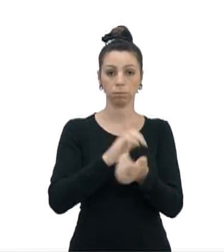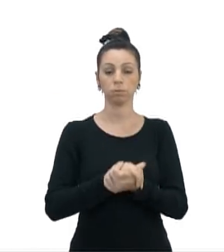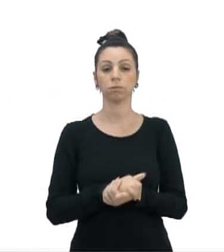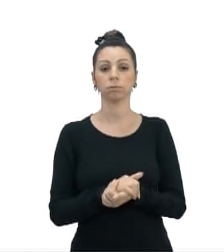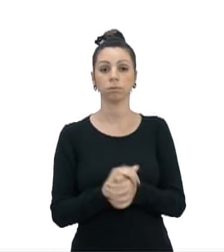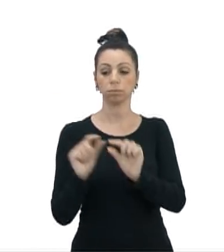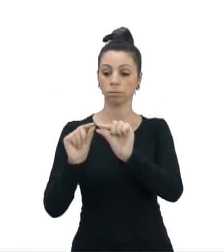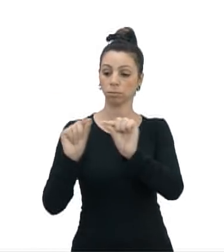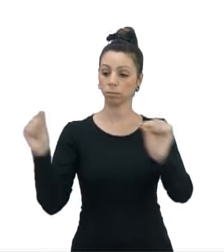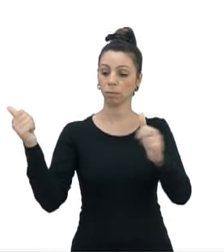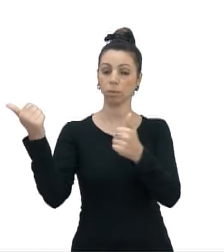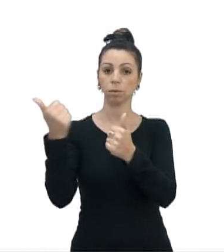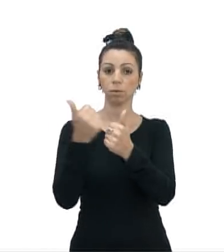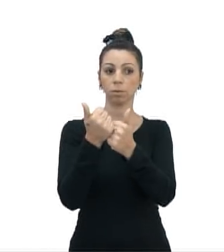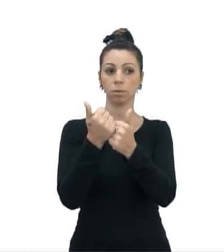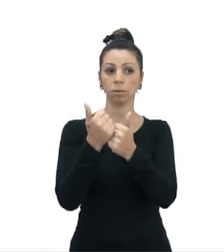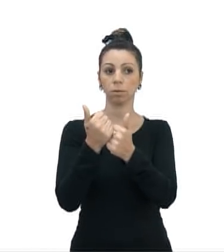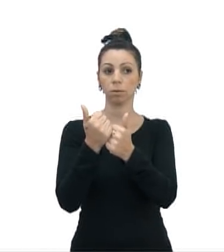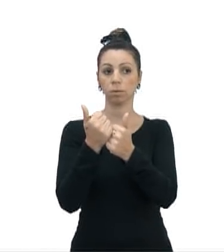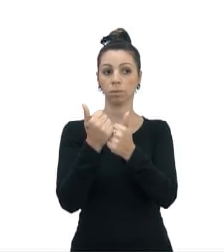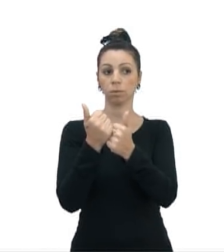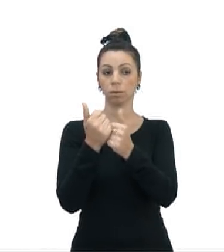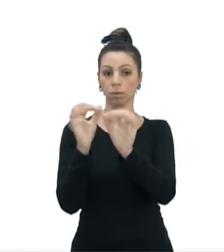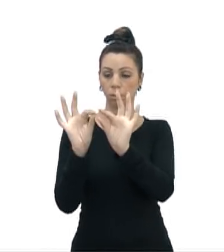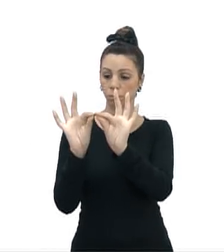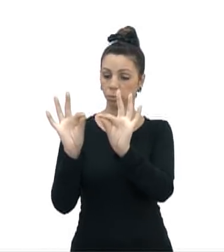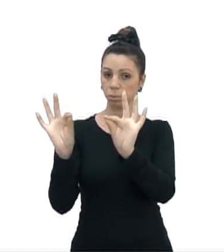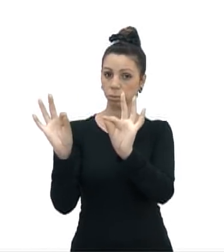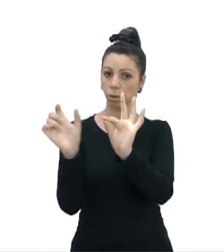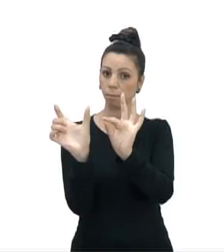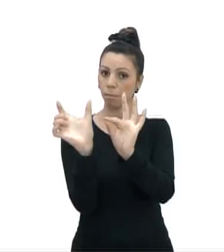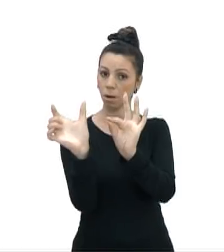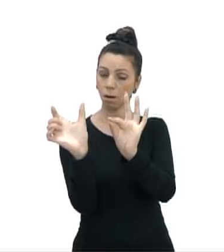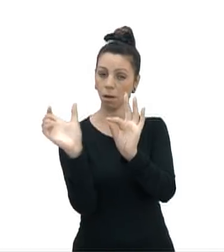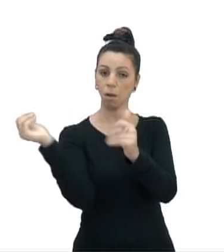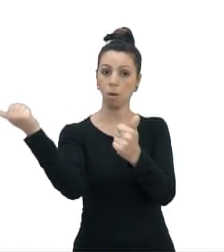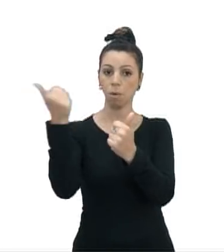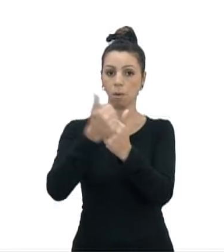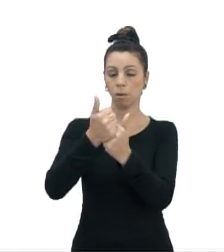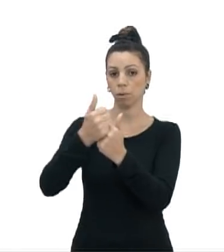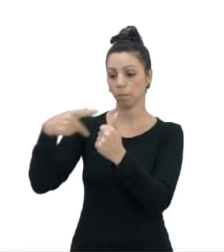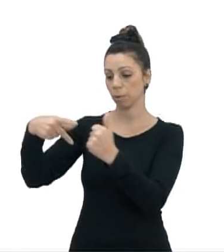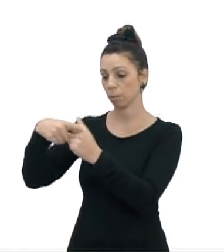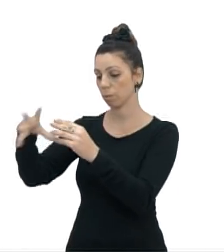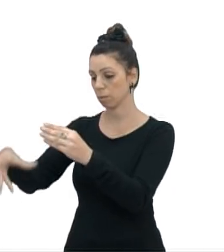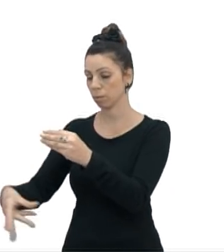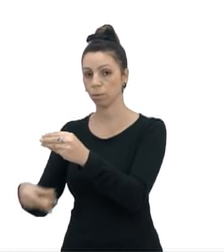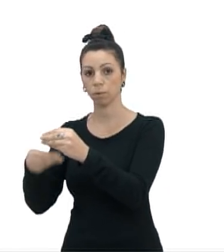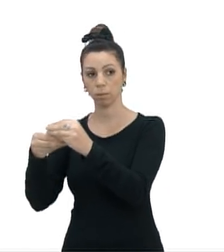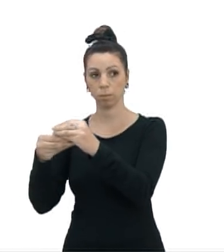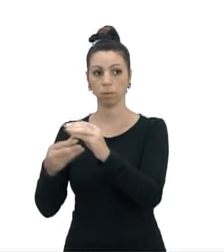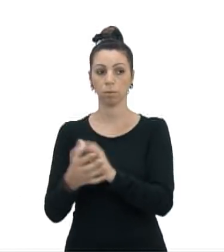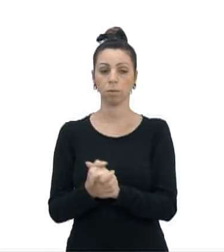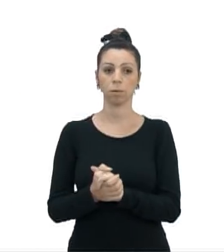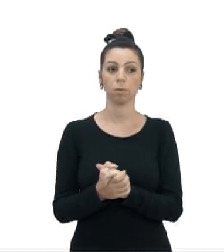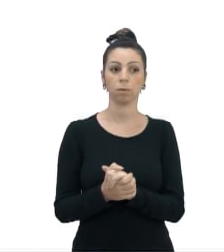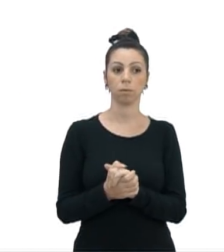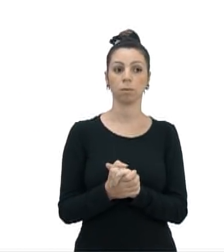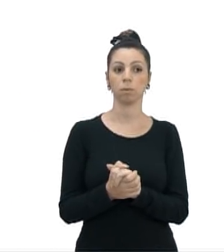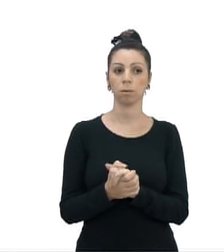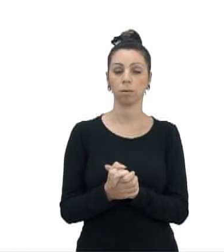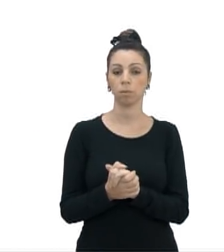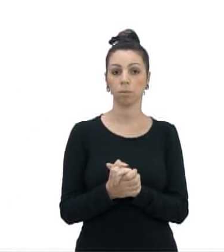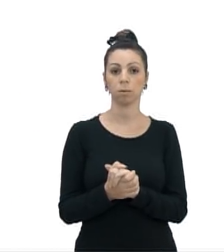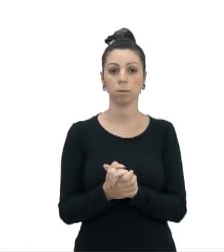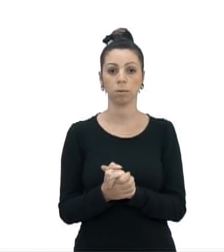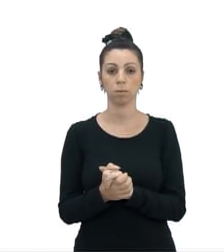vai substituir a expressão sublinhada pelo pronome oblíquo correspondente. Tá? Qual o pronome oblíquo que eu